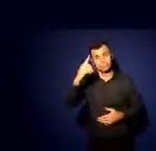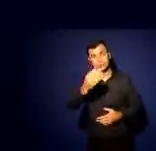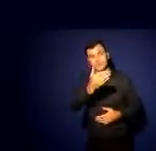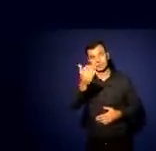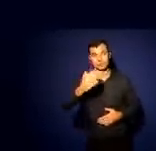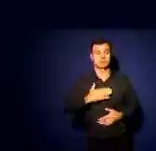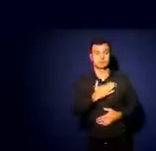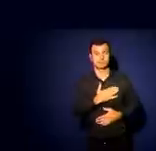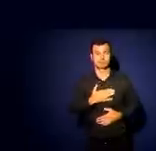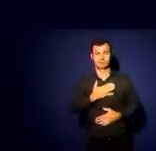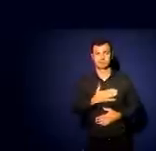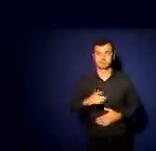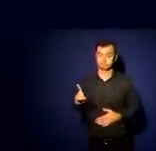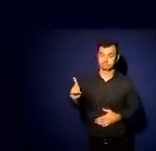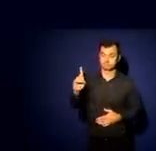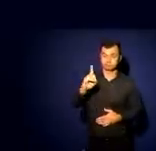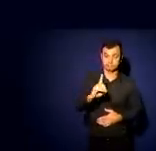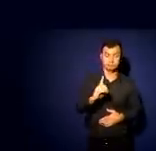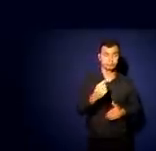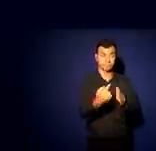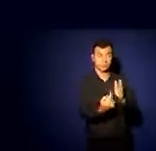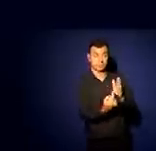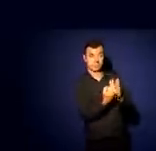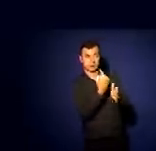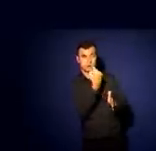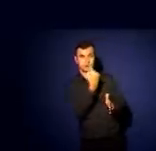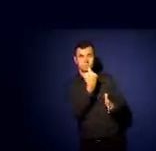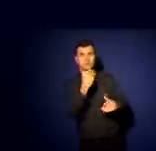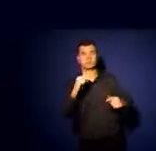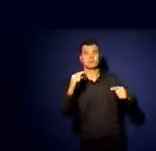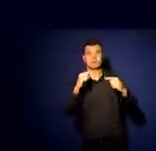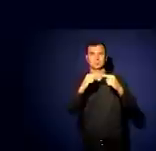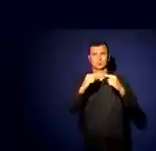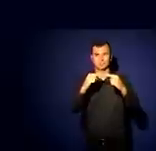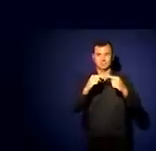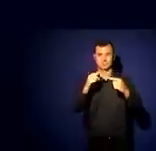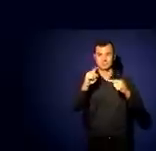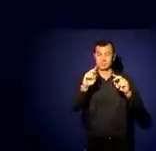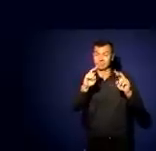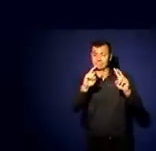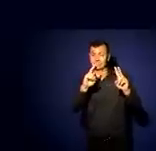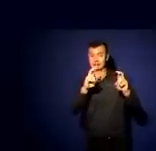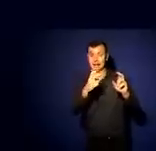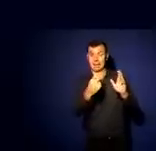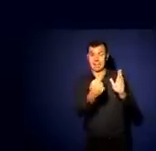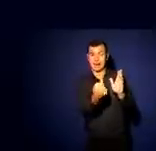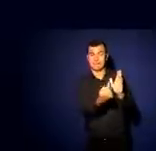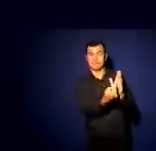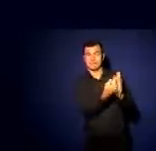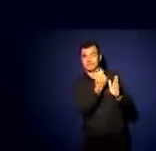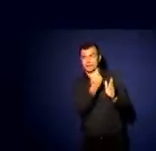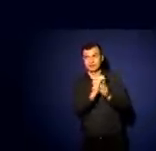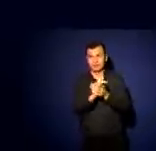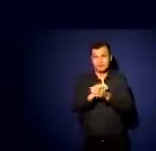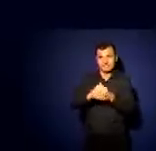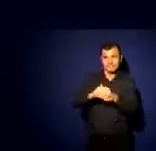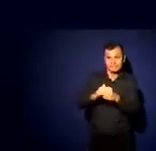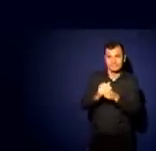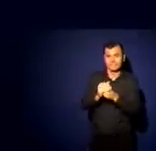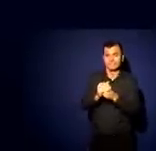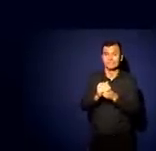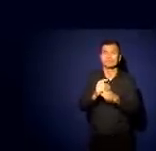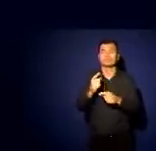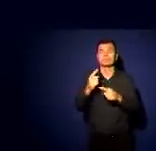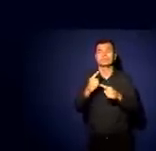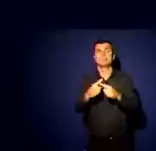acho que essa pergunta usando a o termo que os tempos colocou ela capciosa é a primeira pergunta do dia porque